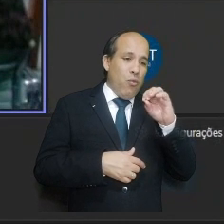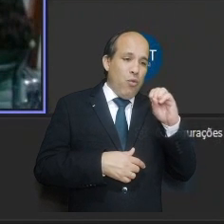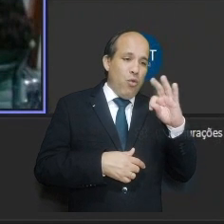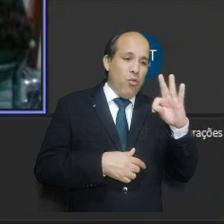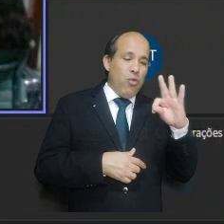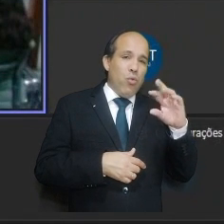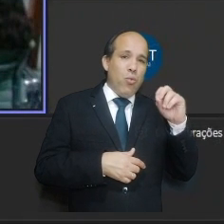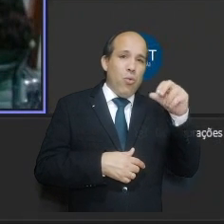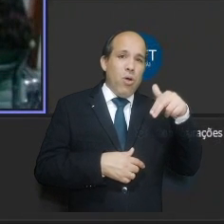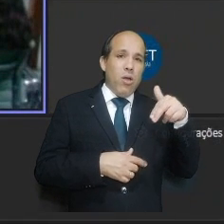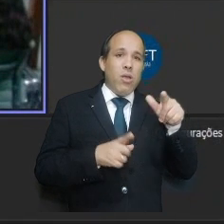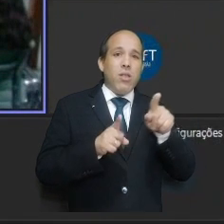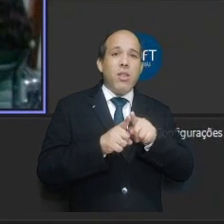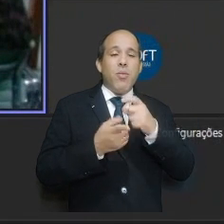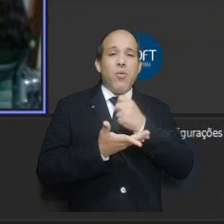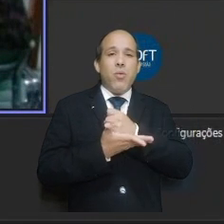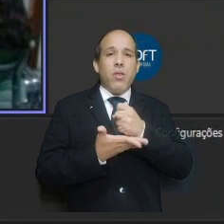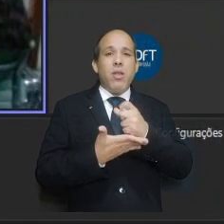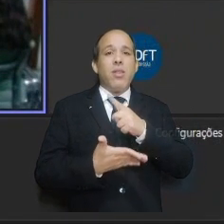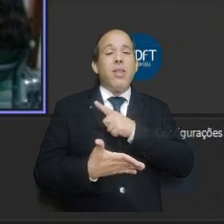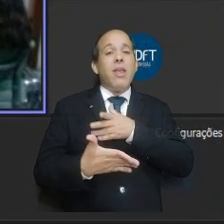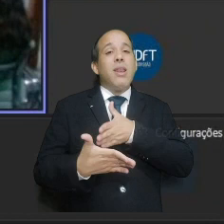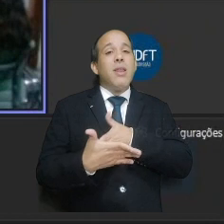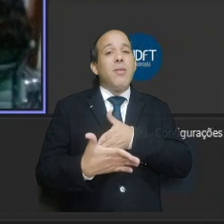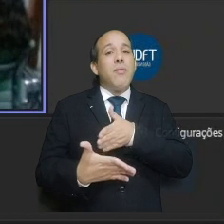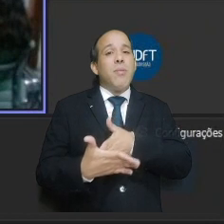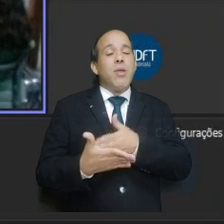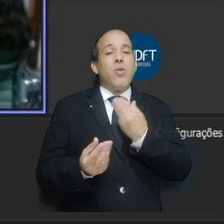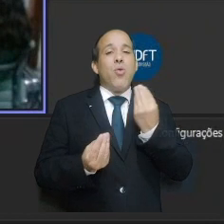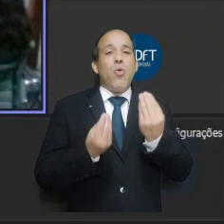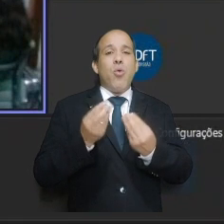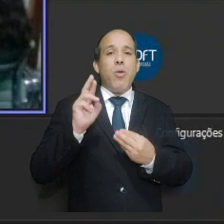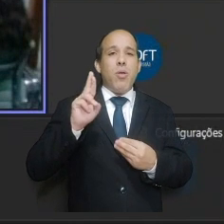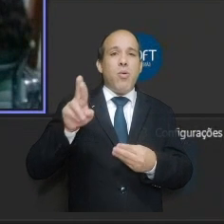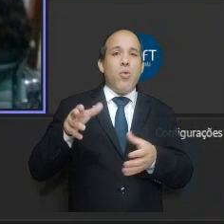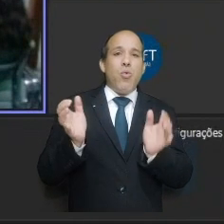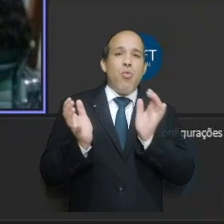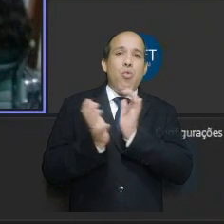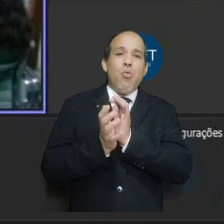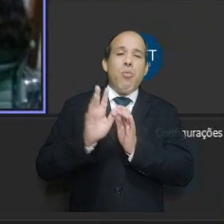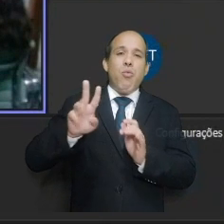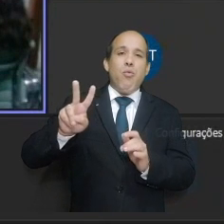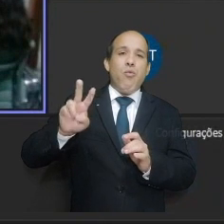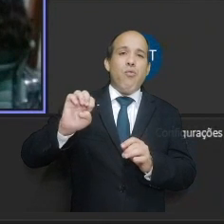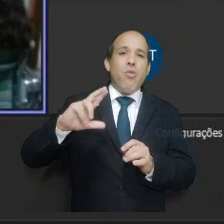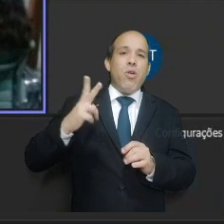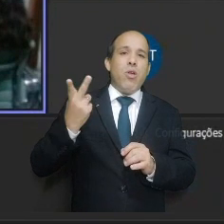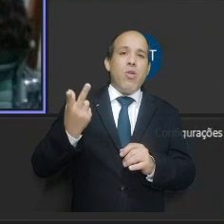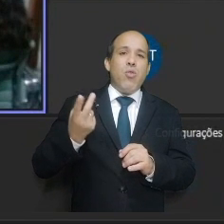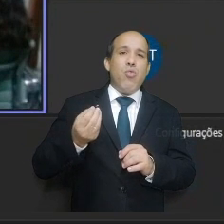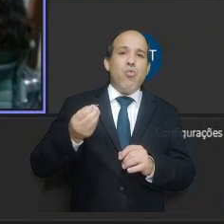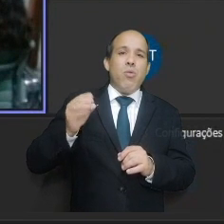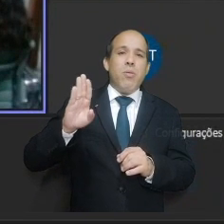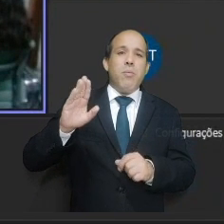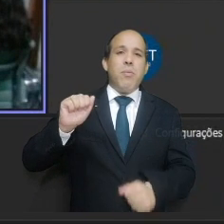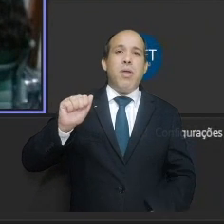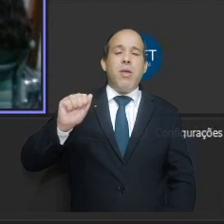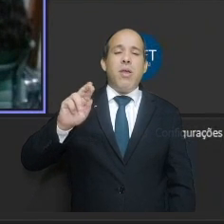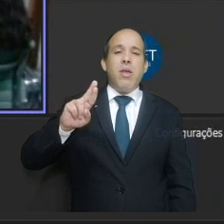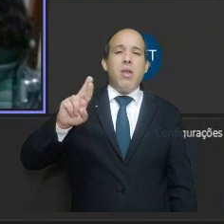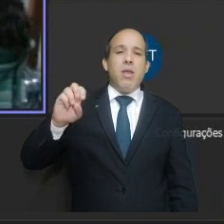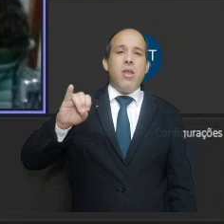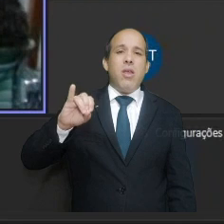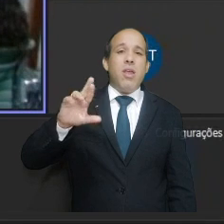contrato também demonstra que há exceção no sentido de que, com relação aos produtos da marca Velho